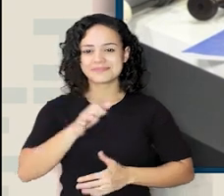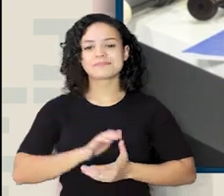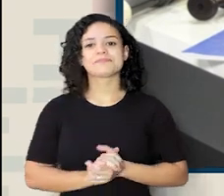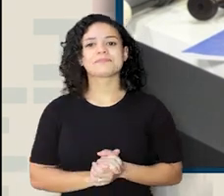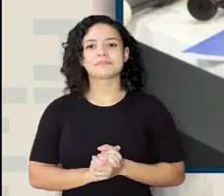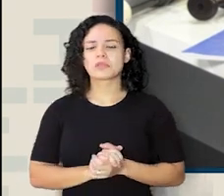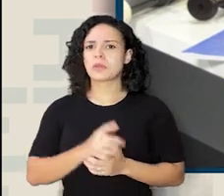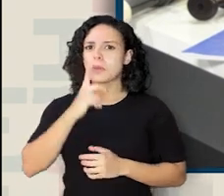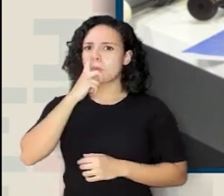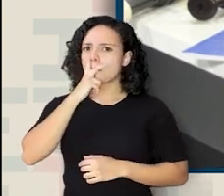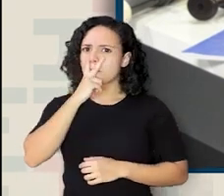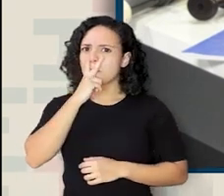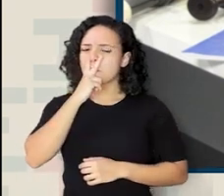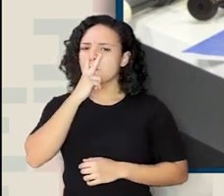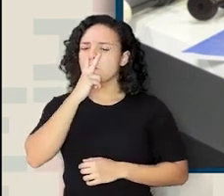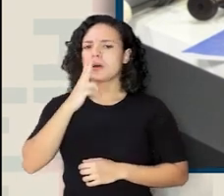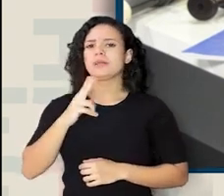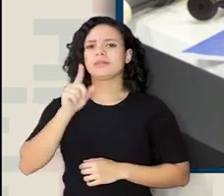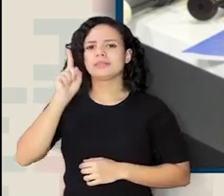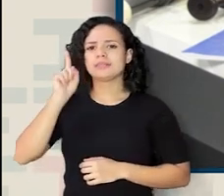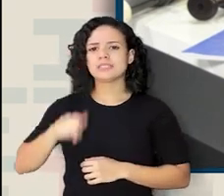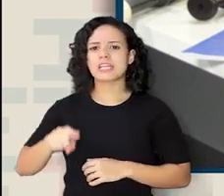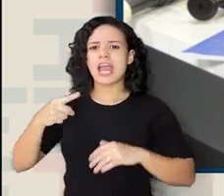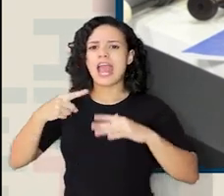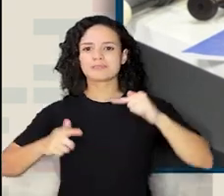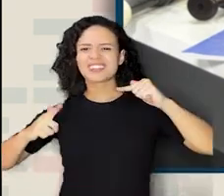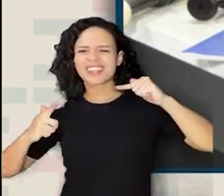Legal, né? Um som bem grave.